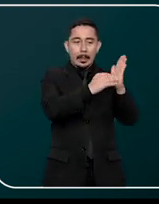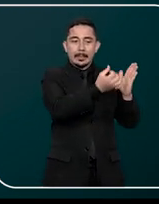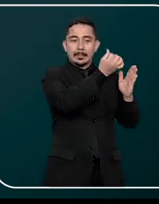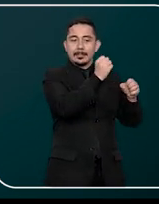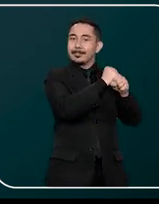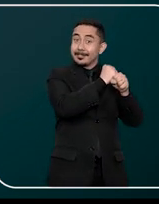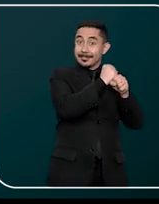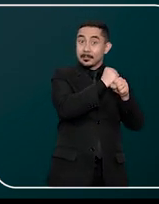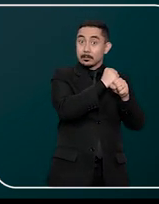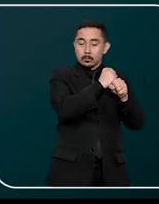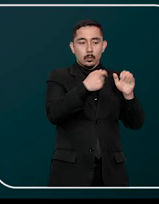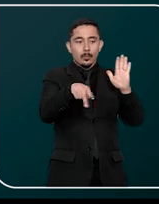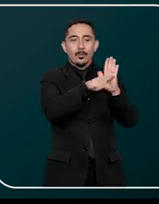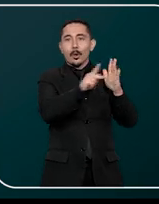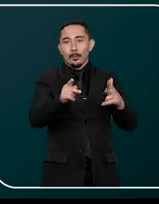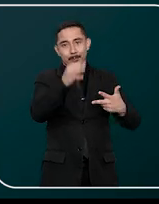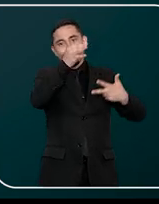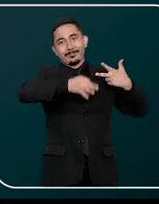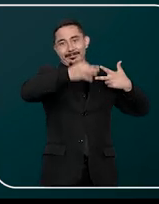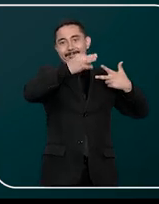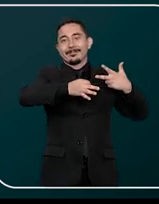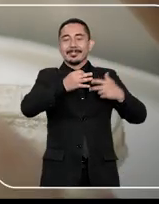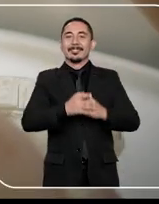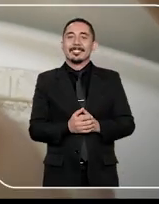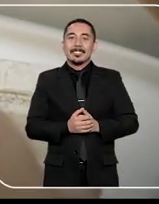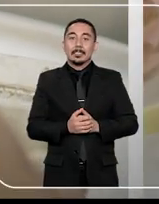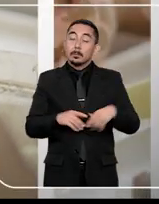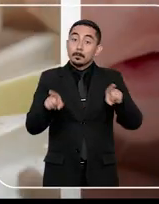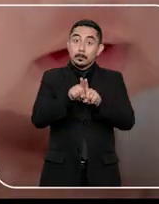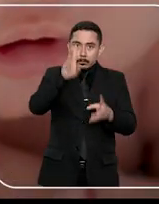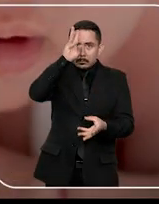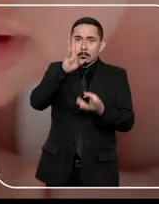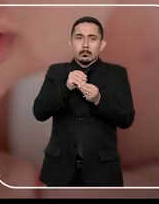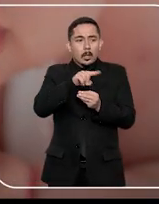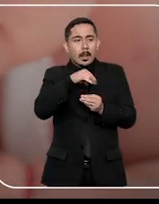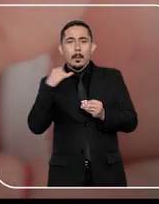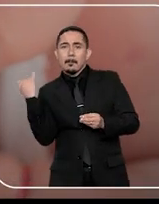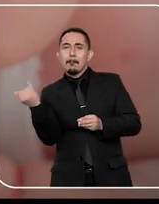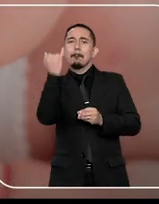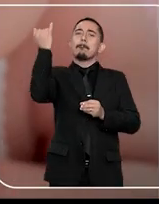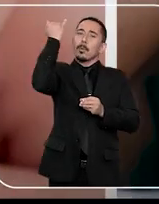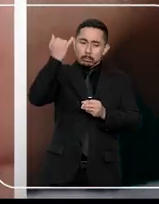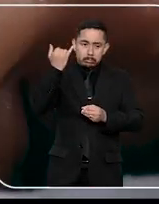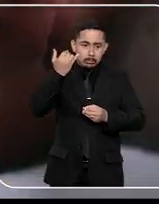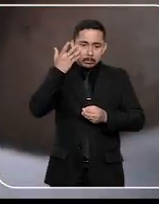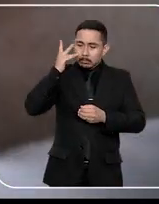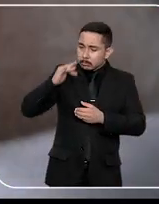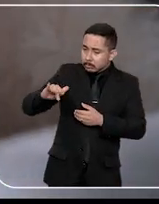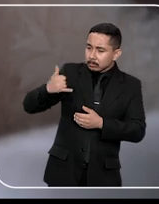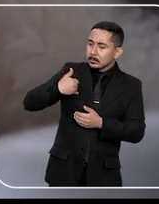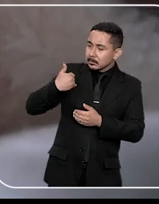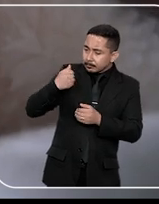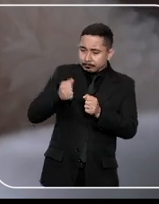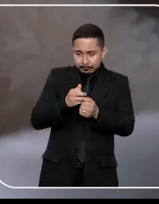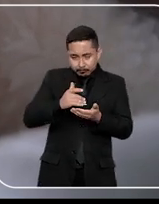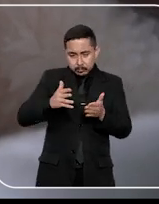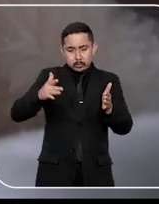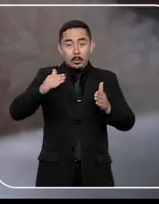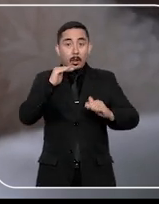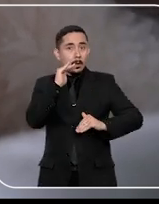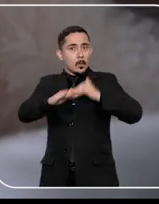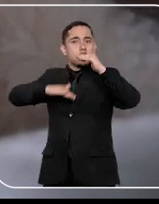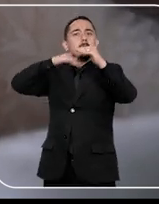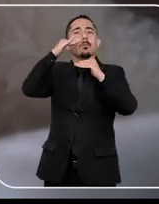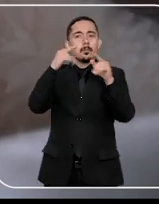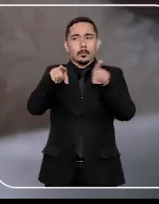anos de idade no âmbito do Poder Judiciário, considerando a relevância dos primeiros anos de vida para o